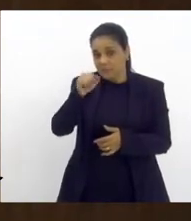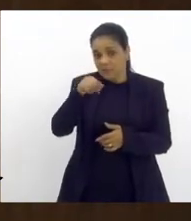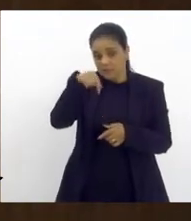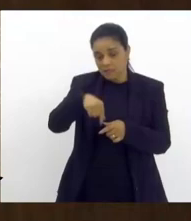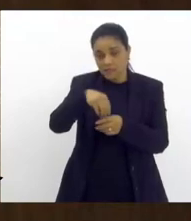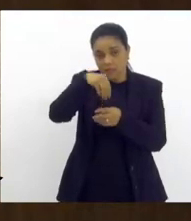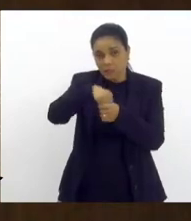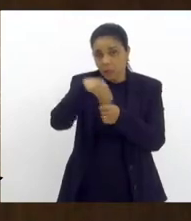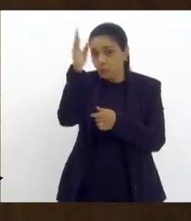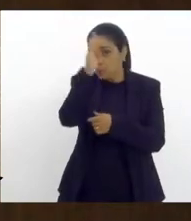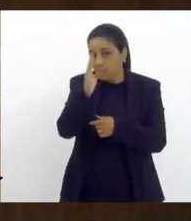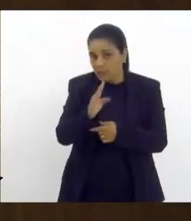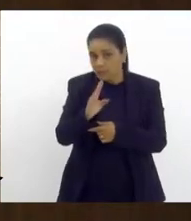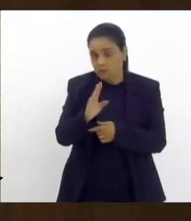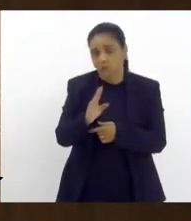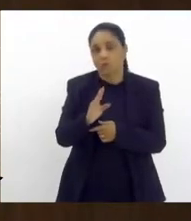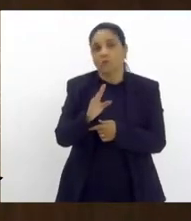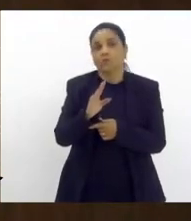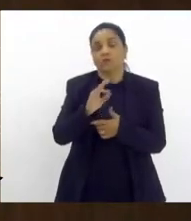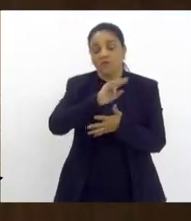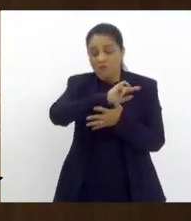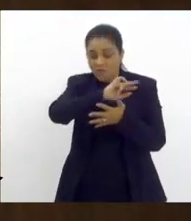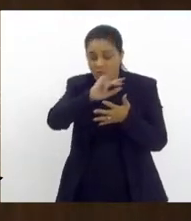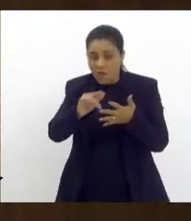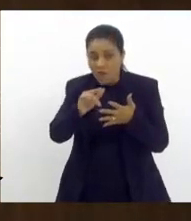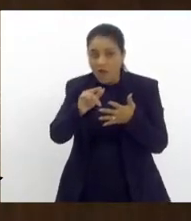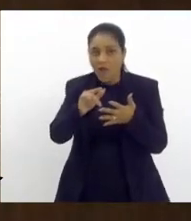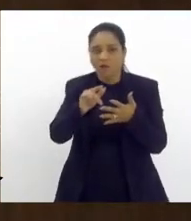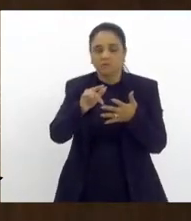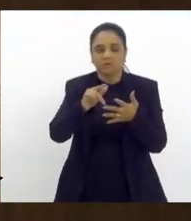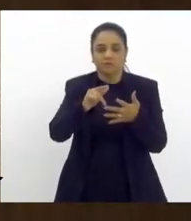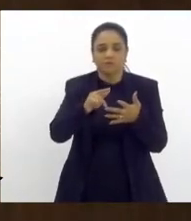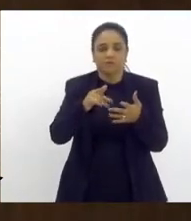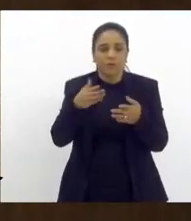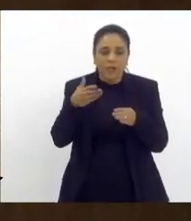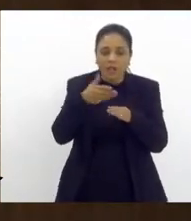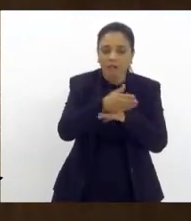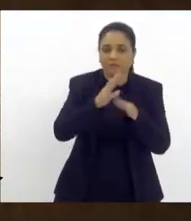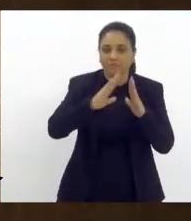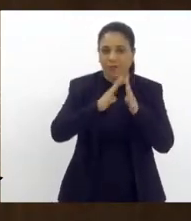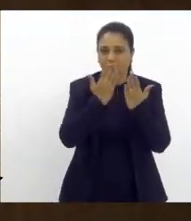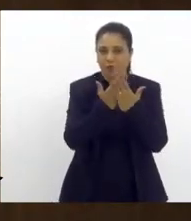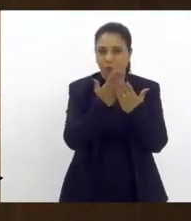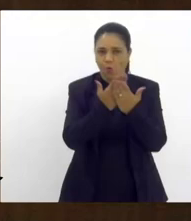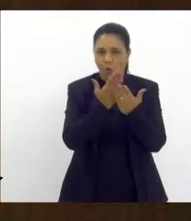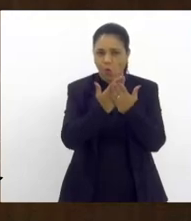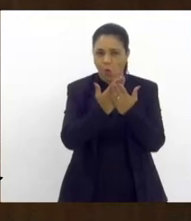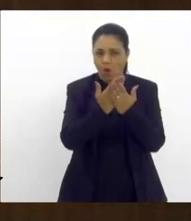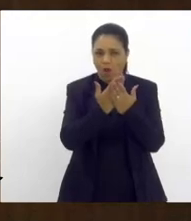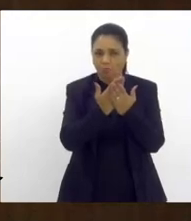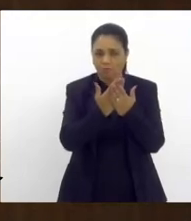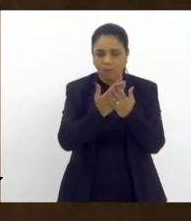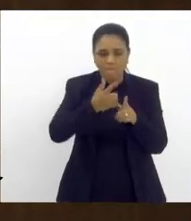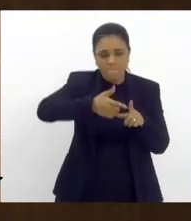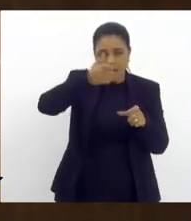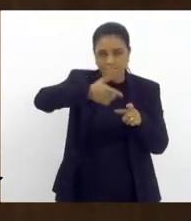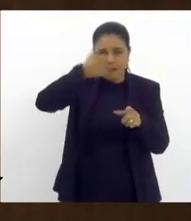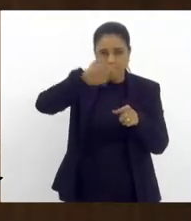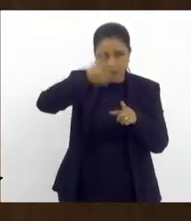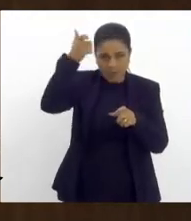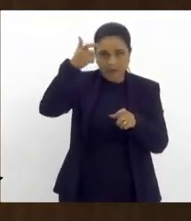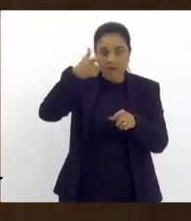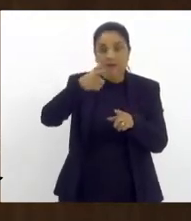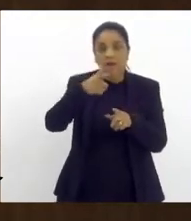ano não é um único caso mas muitos desses atentados em escolas as pessoas que praticam os atentados algumas